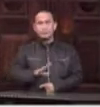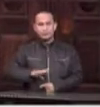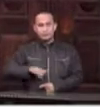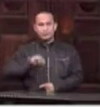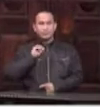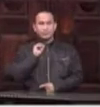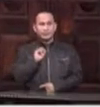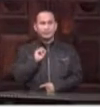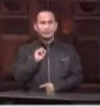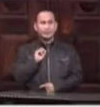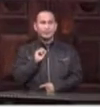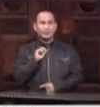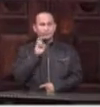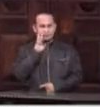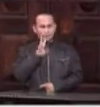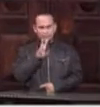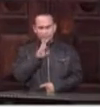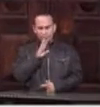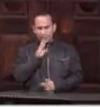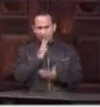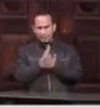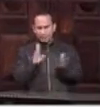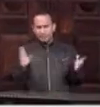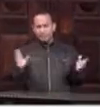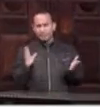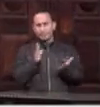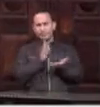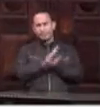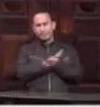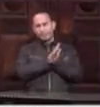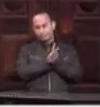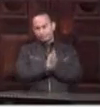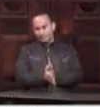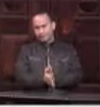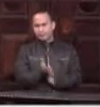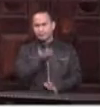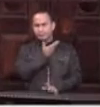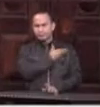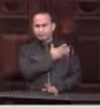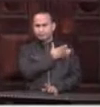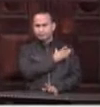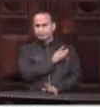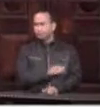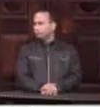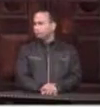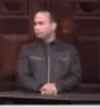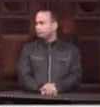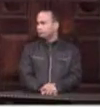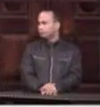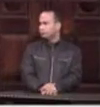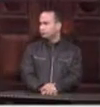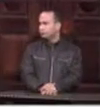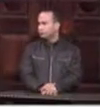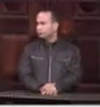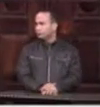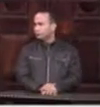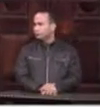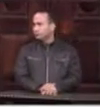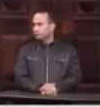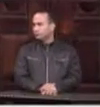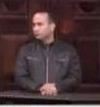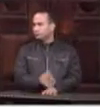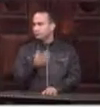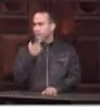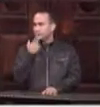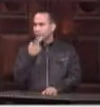supere aquela visão limitada ao aspecto da escravidão. Aliás, escravidão, que